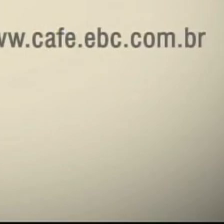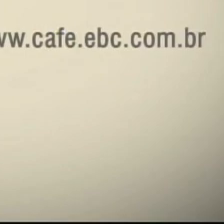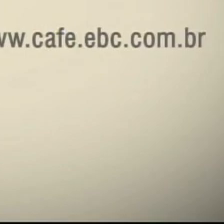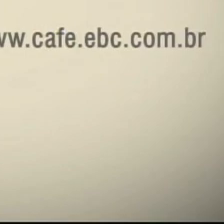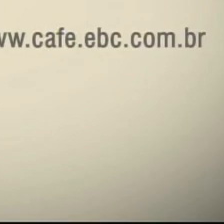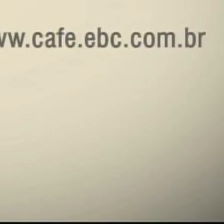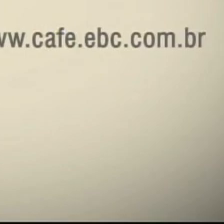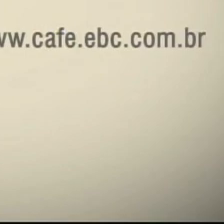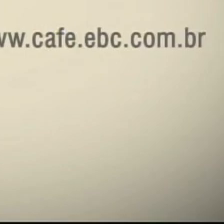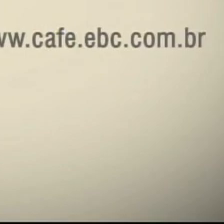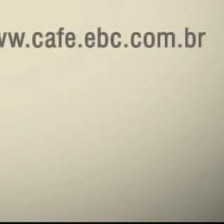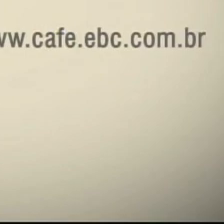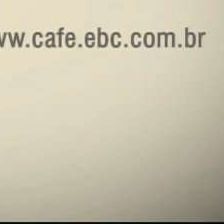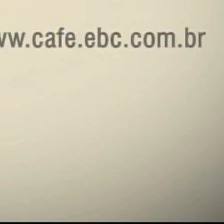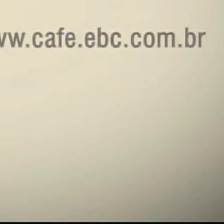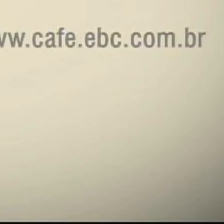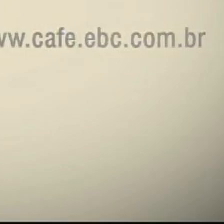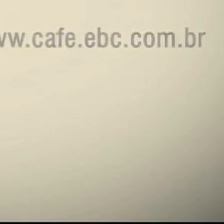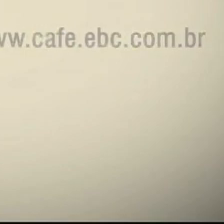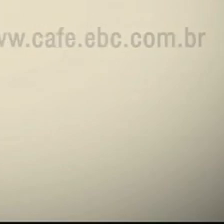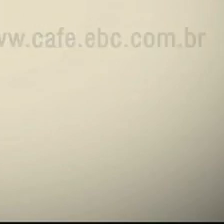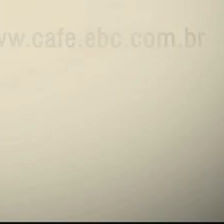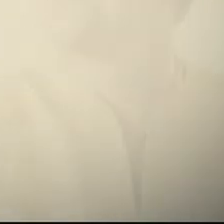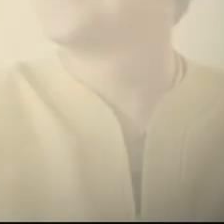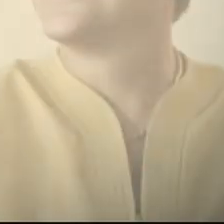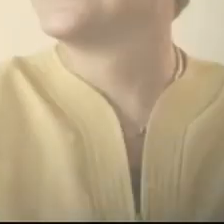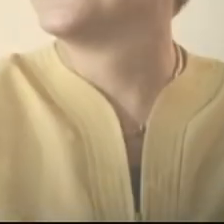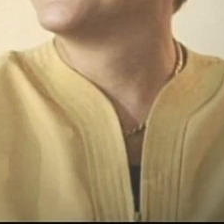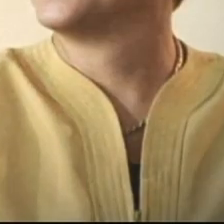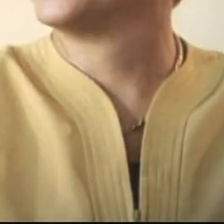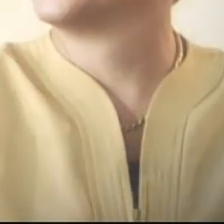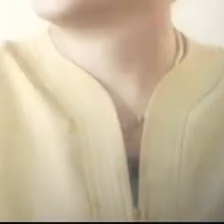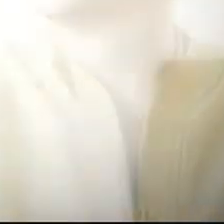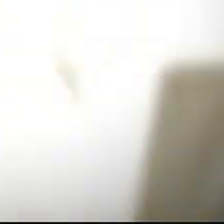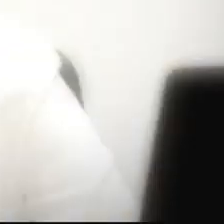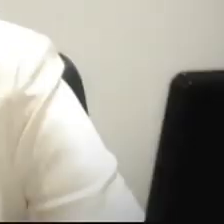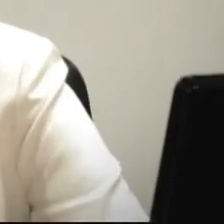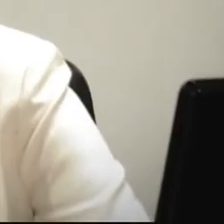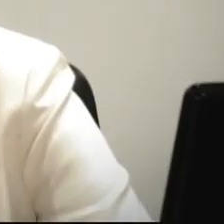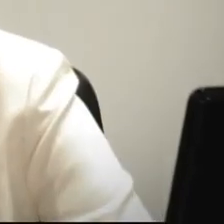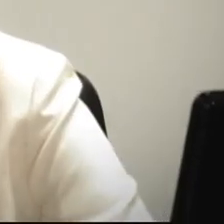www.caf.fr. Com ponto br no talo segunda-feira até lá